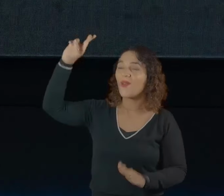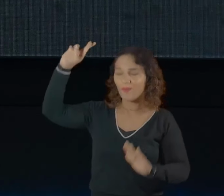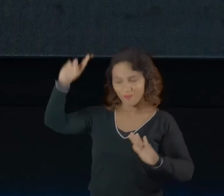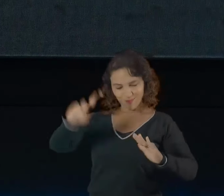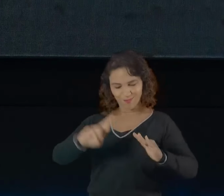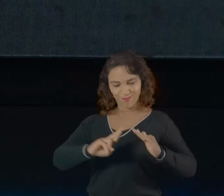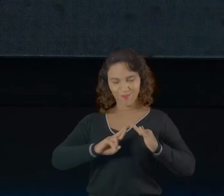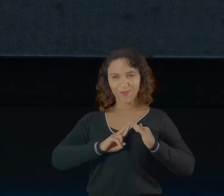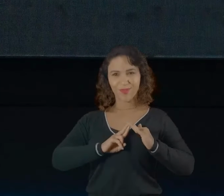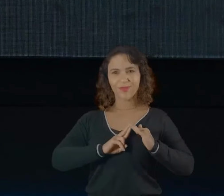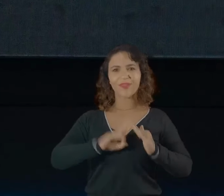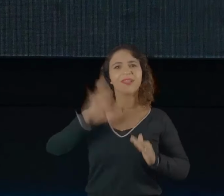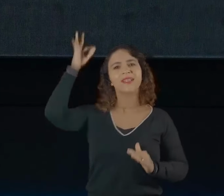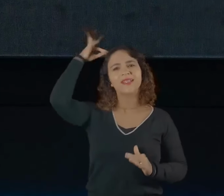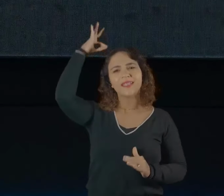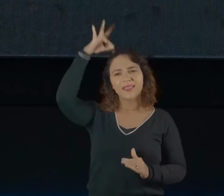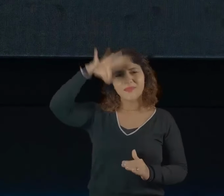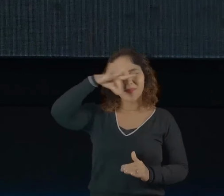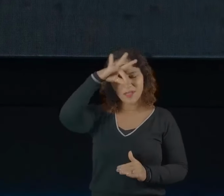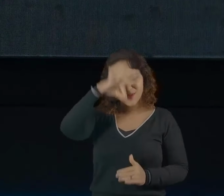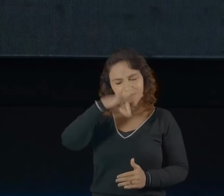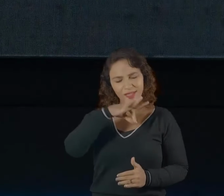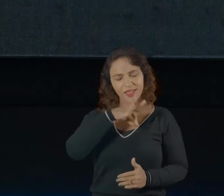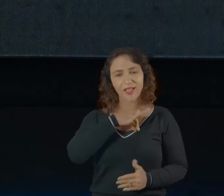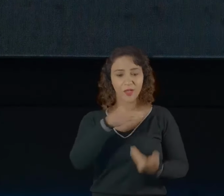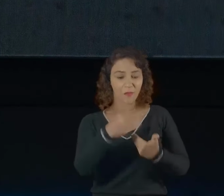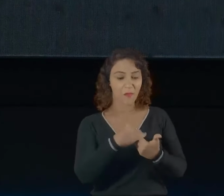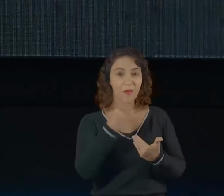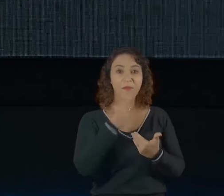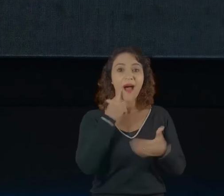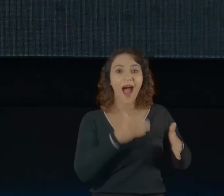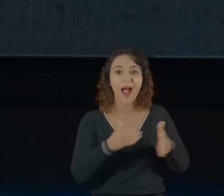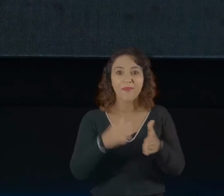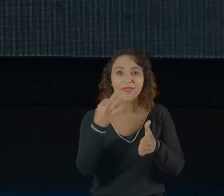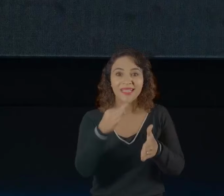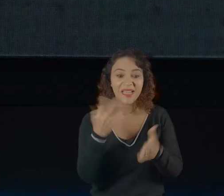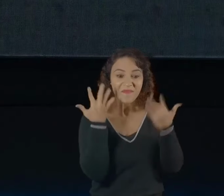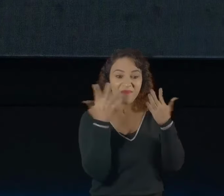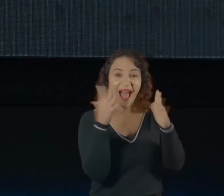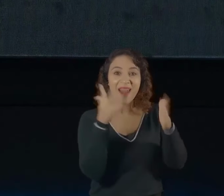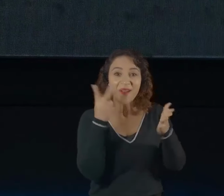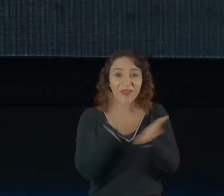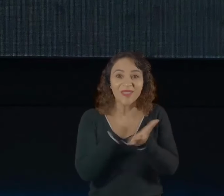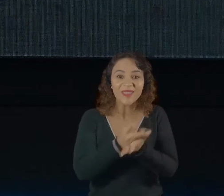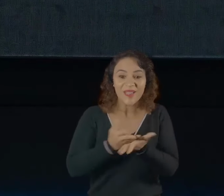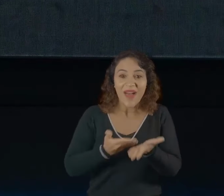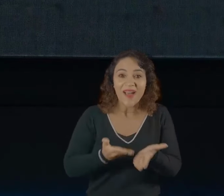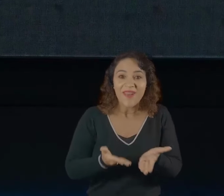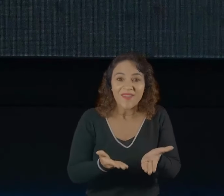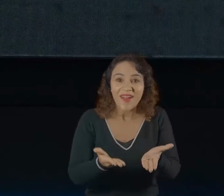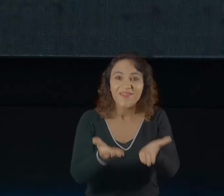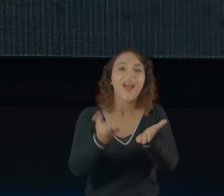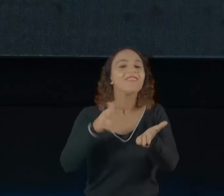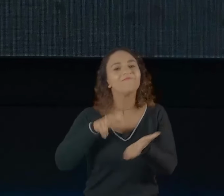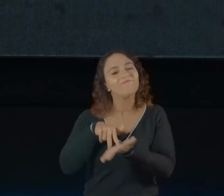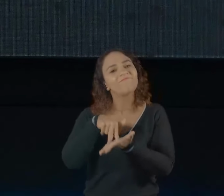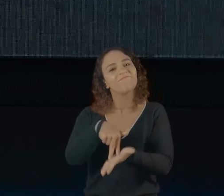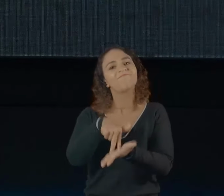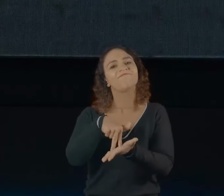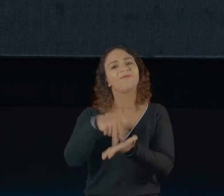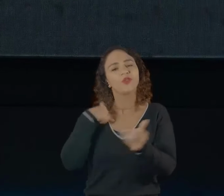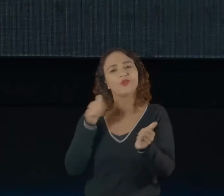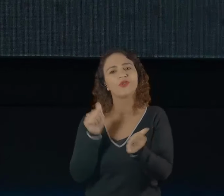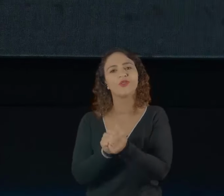de si, falando para ele, olha, você está andando no meu caminho, parabéns, continua assim, vai firme, porque eu sou